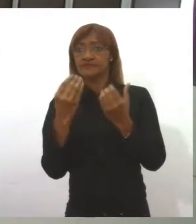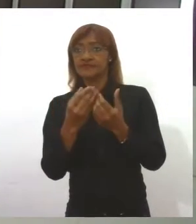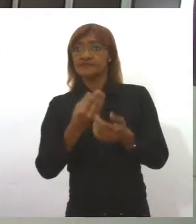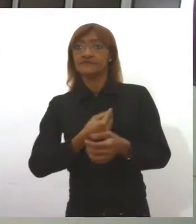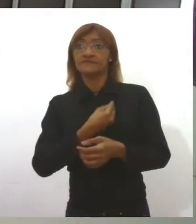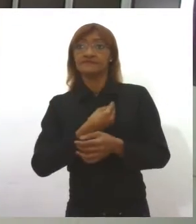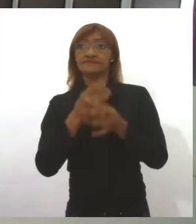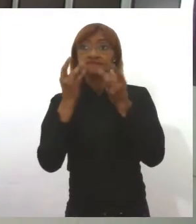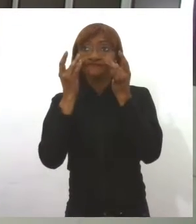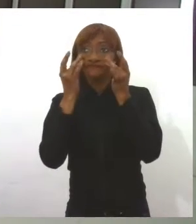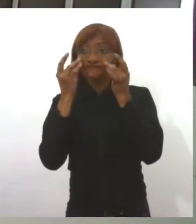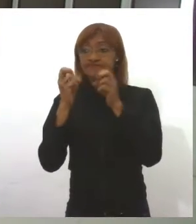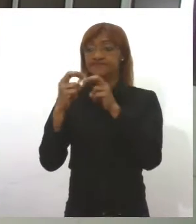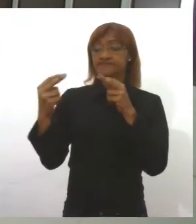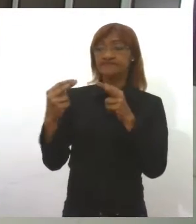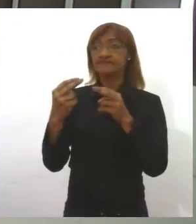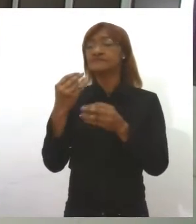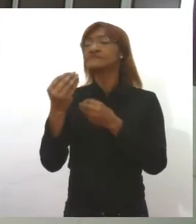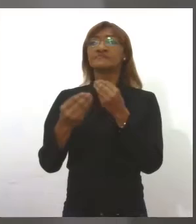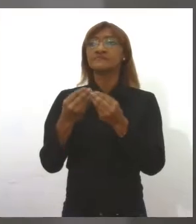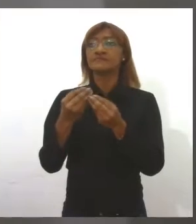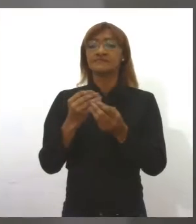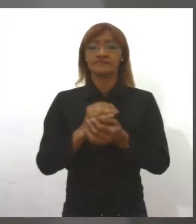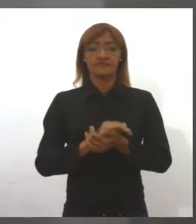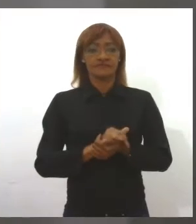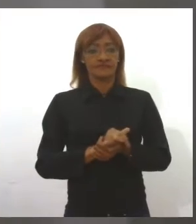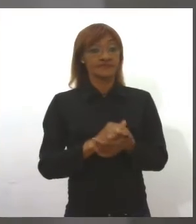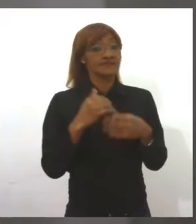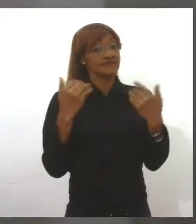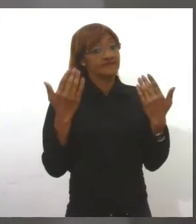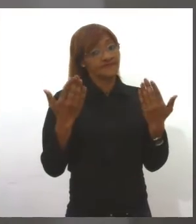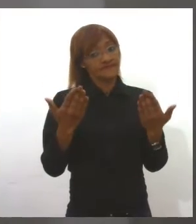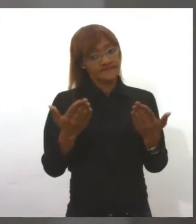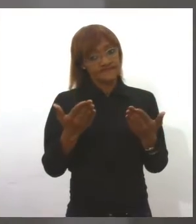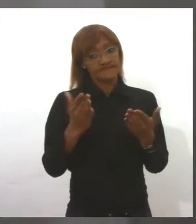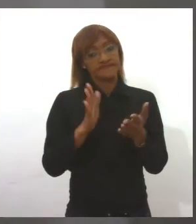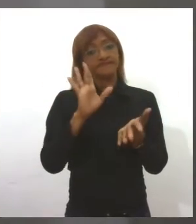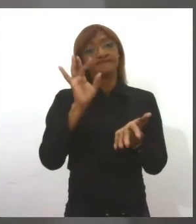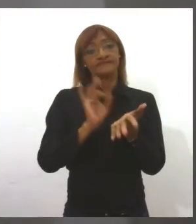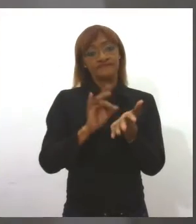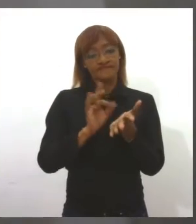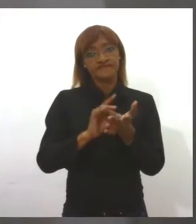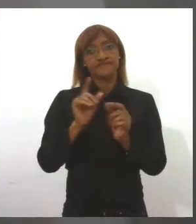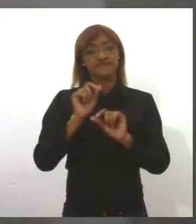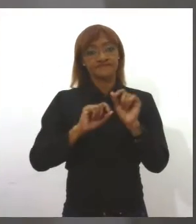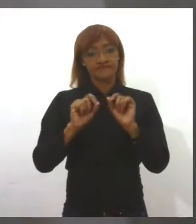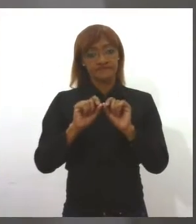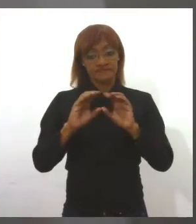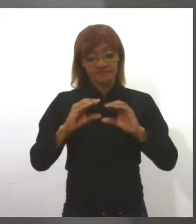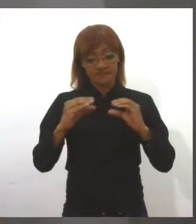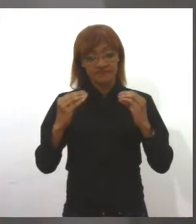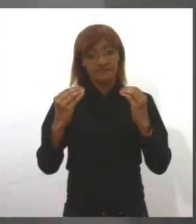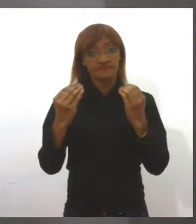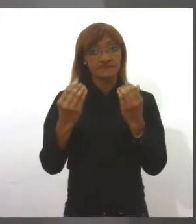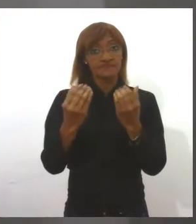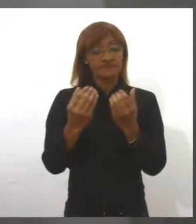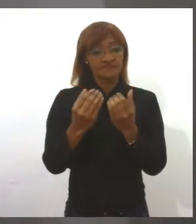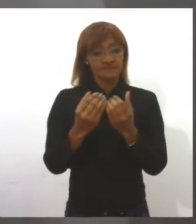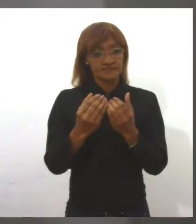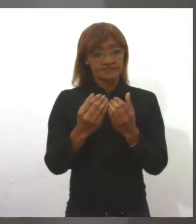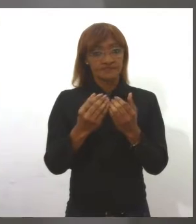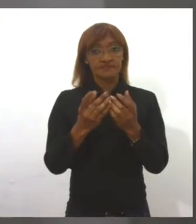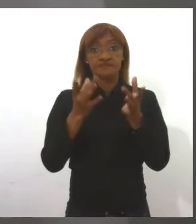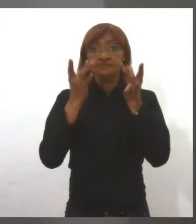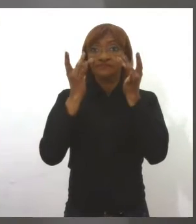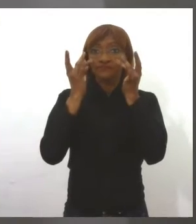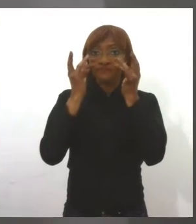só presencial? Como é que vai funcionar? Então, Valquíria, na verdade é um evento fechado, a gente vai fazer presencial agora com